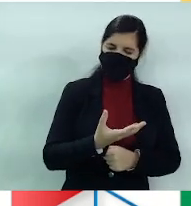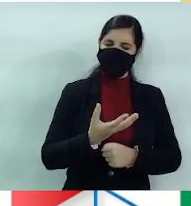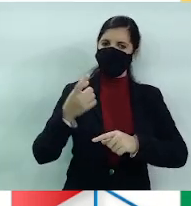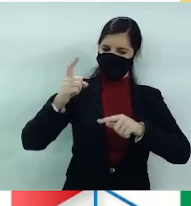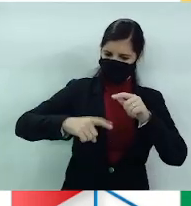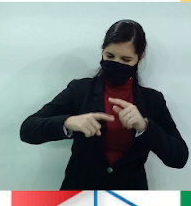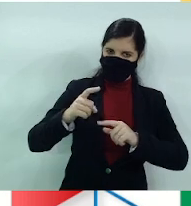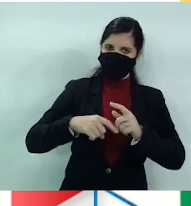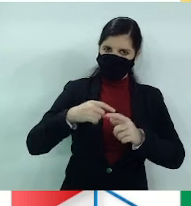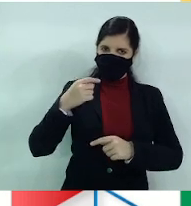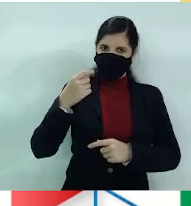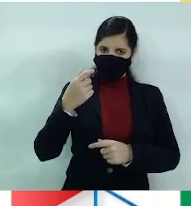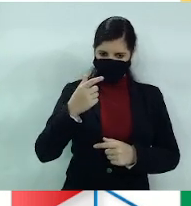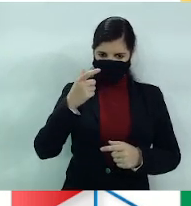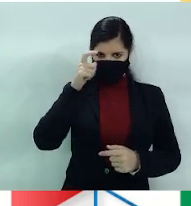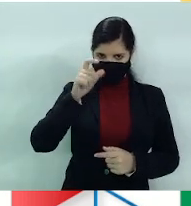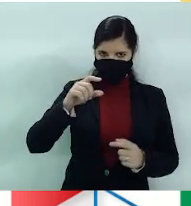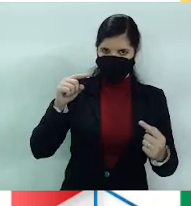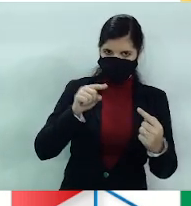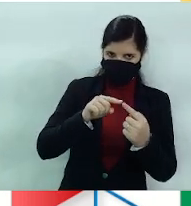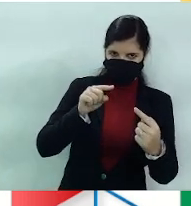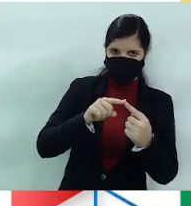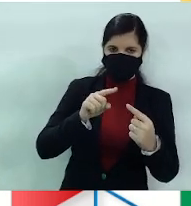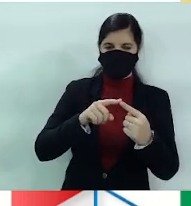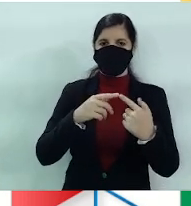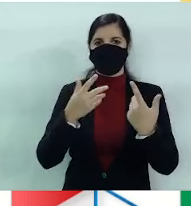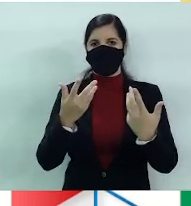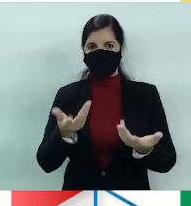cumprir com as minhas expectativas, não é